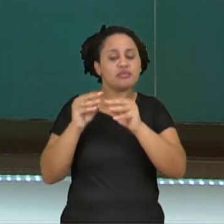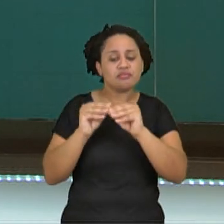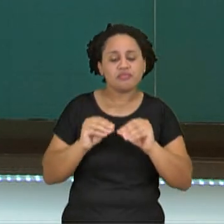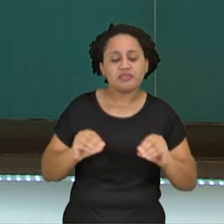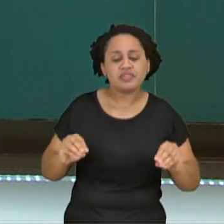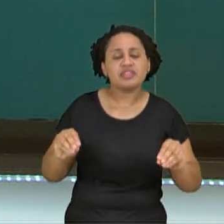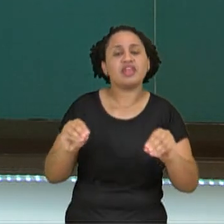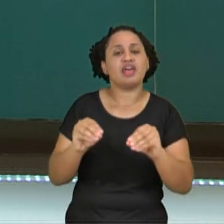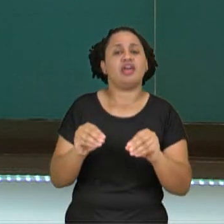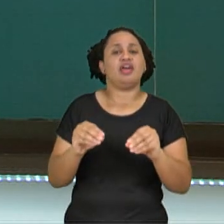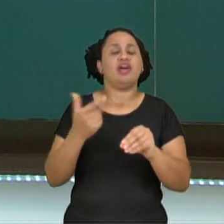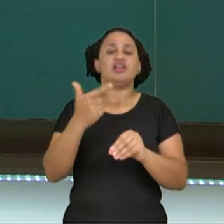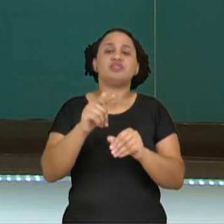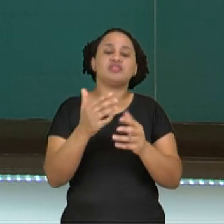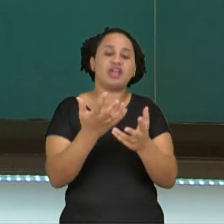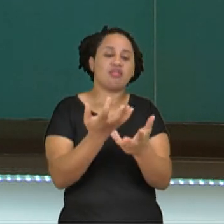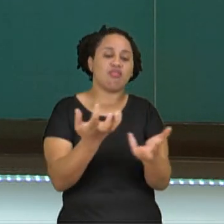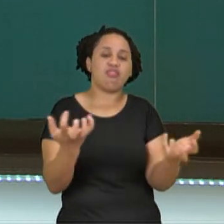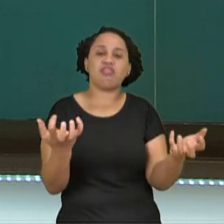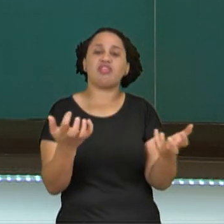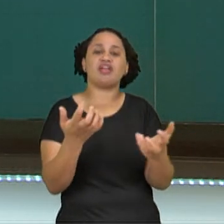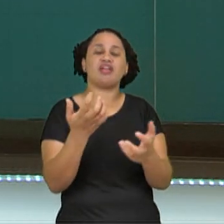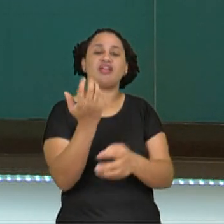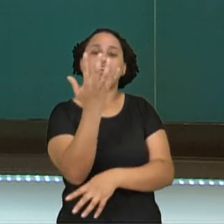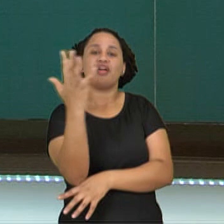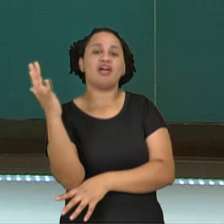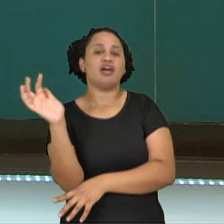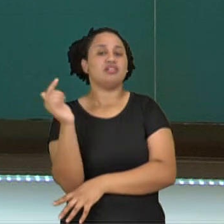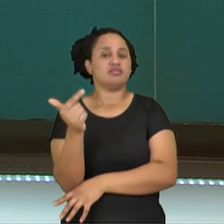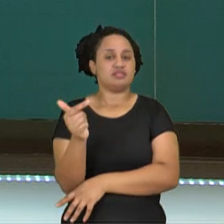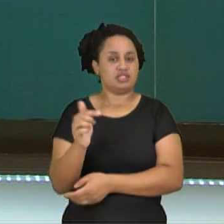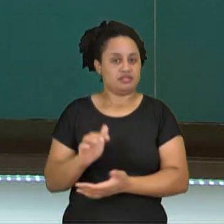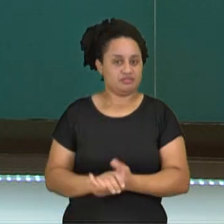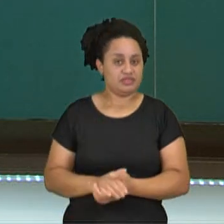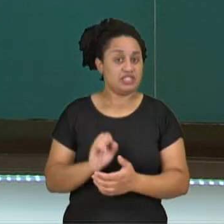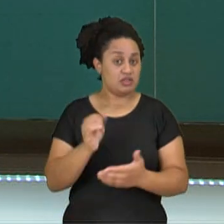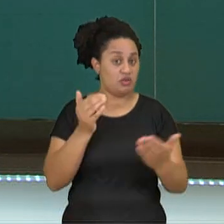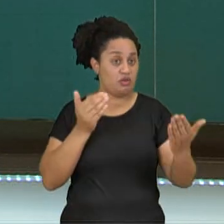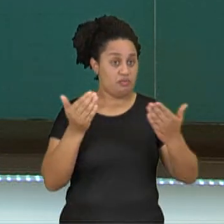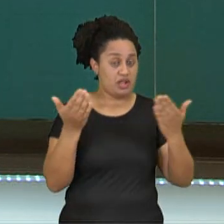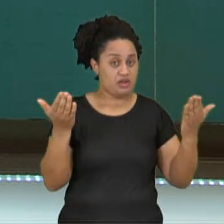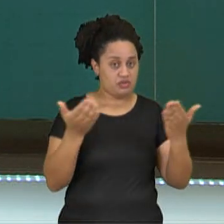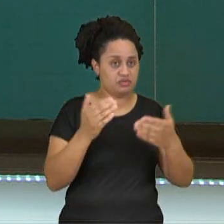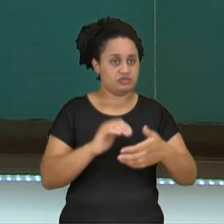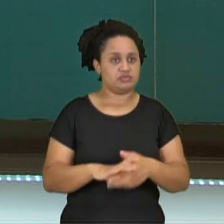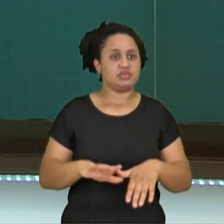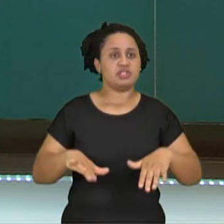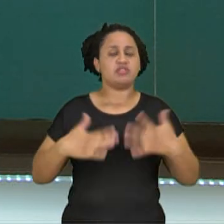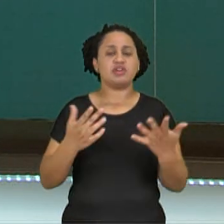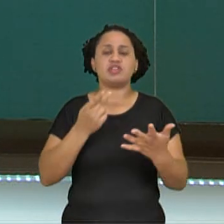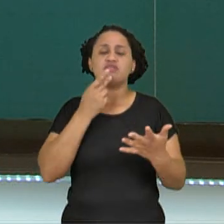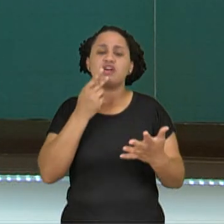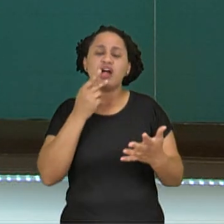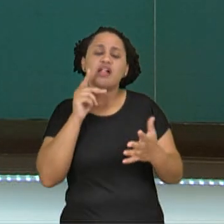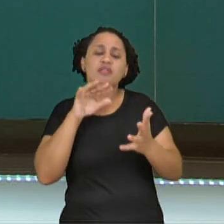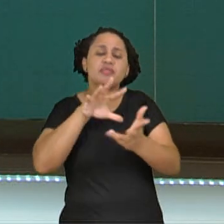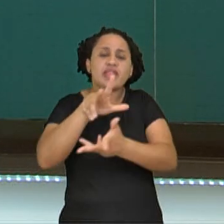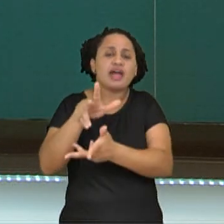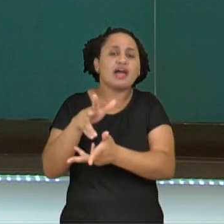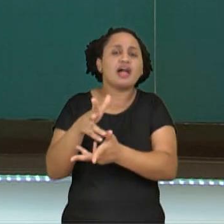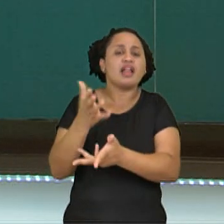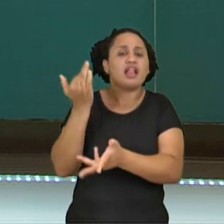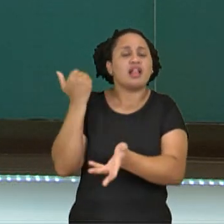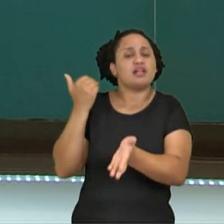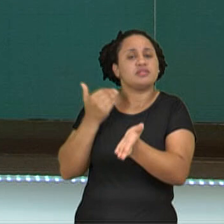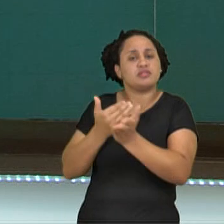não tem vegetação, se a gente comparar com o que é hoje. Então, quando eu faço essa pergunta, a Terra apresentava no início de